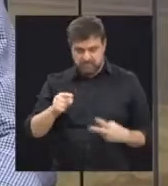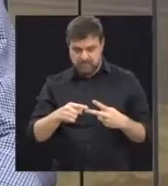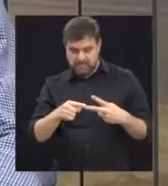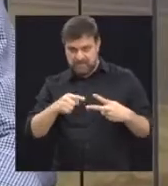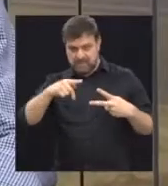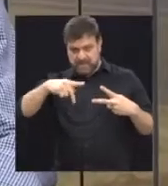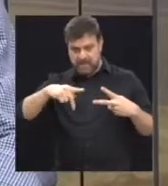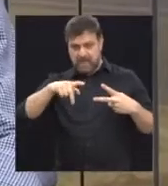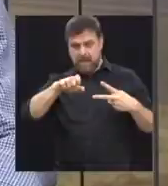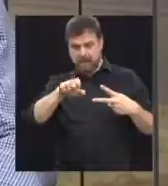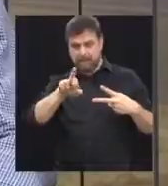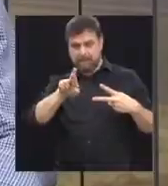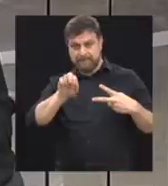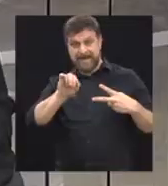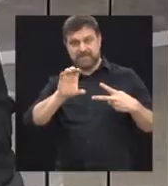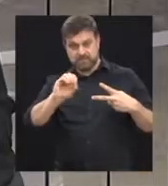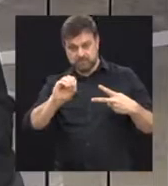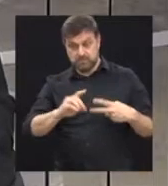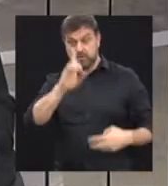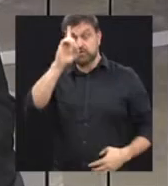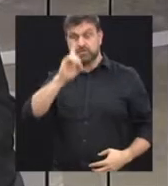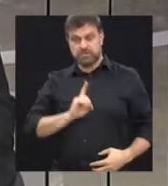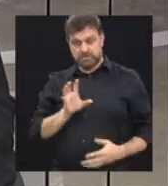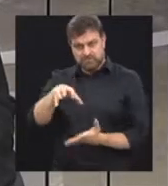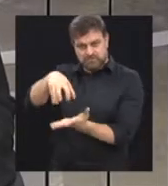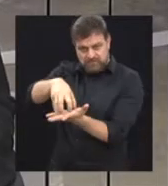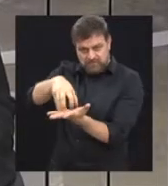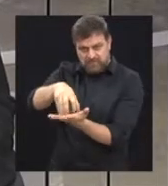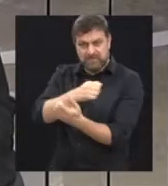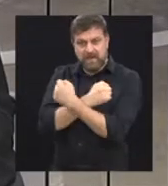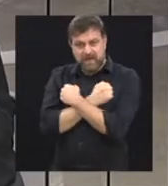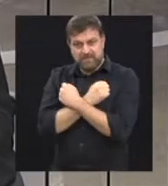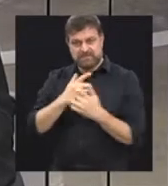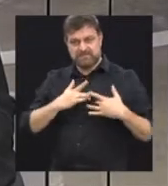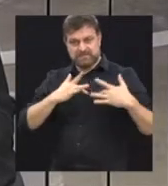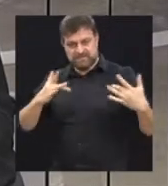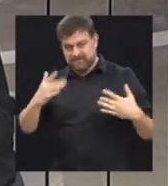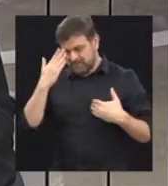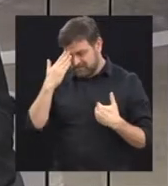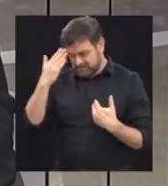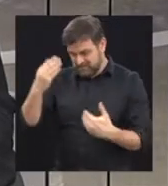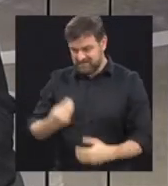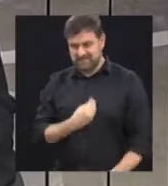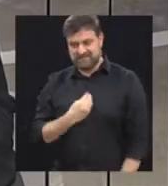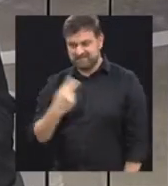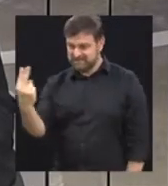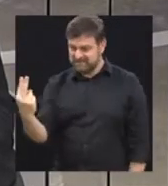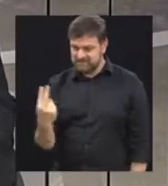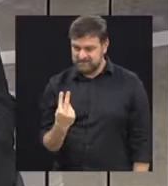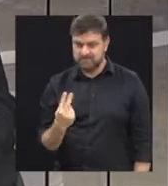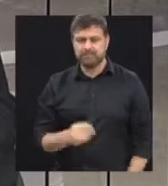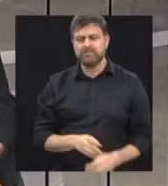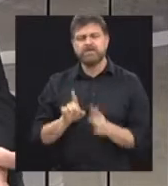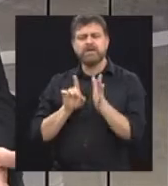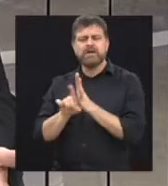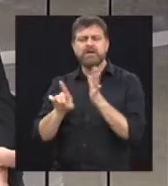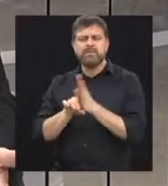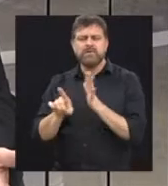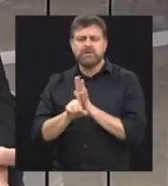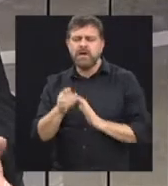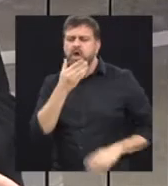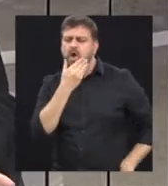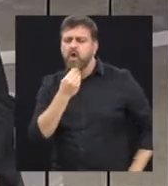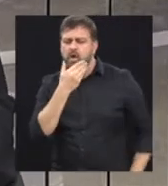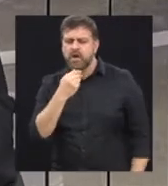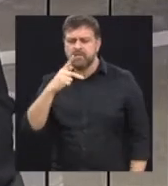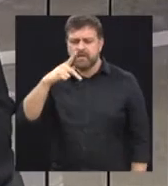Gomes, que são diretores da entidade. Muito obrigada pela participação de vocês no nosso programa. E eu queria começar perguntando para o